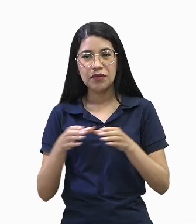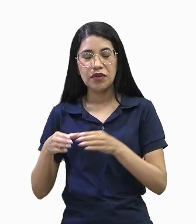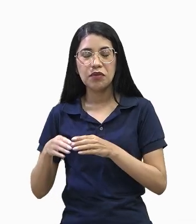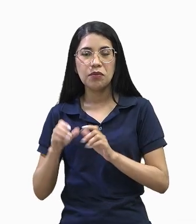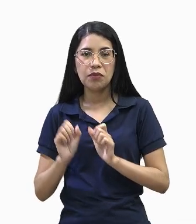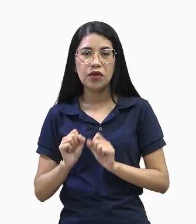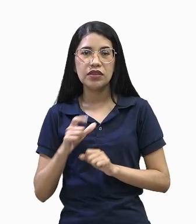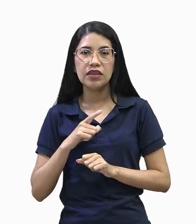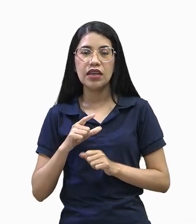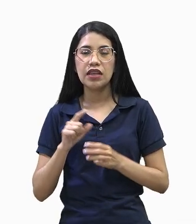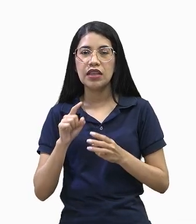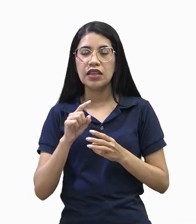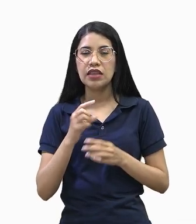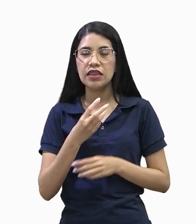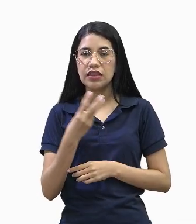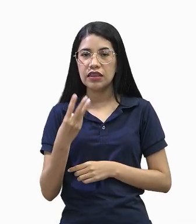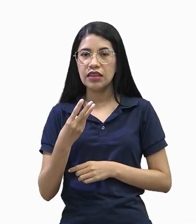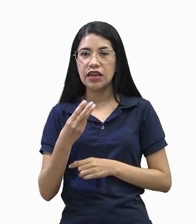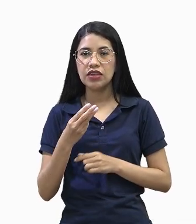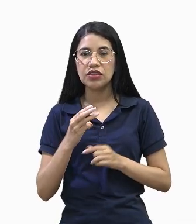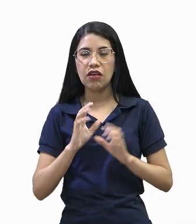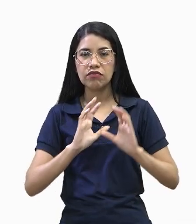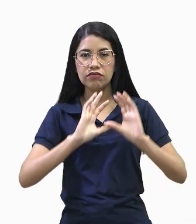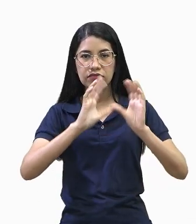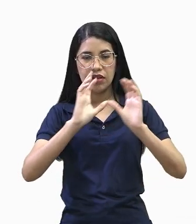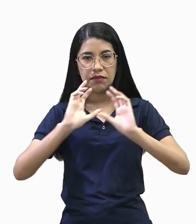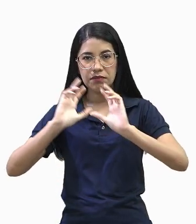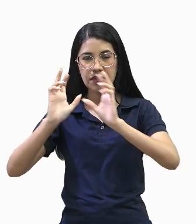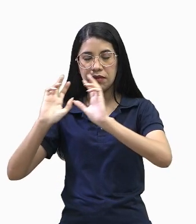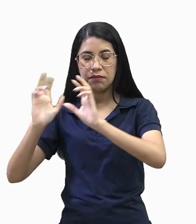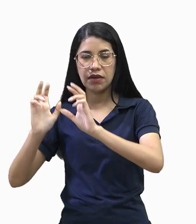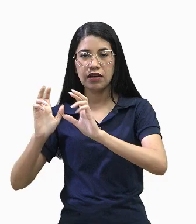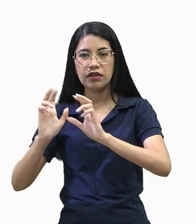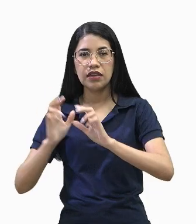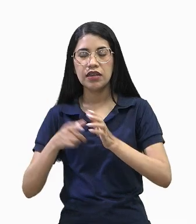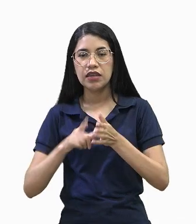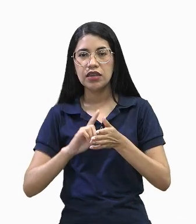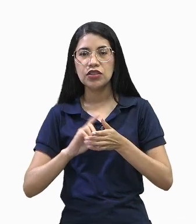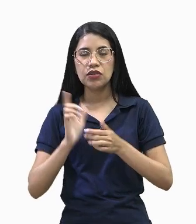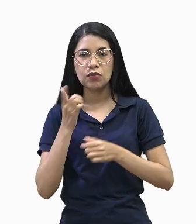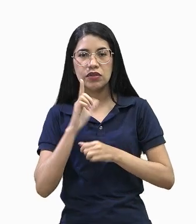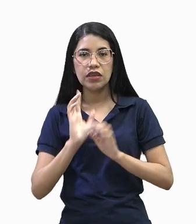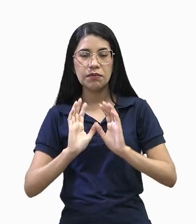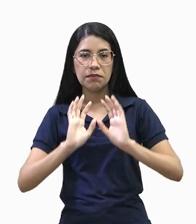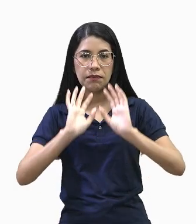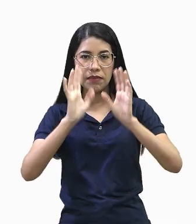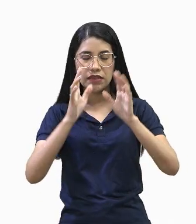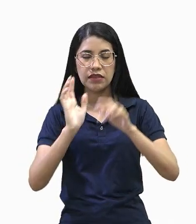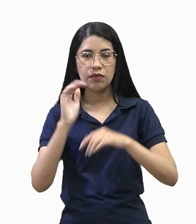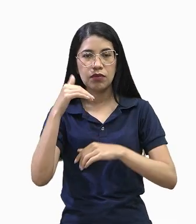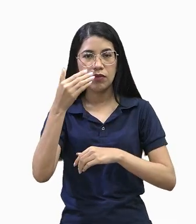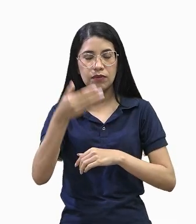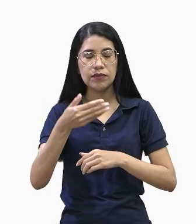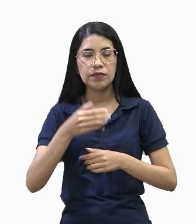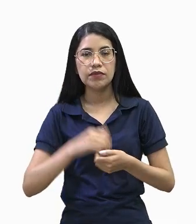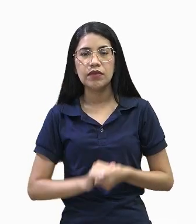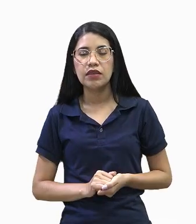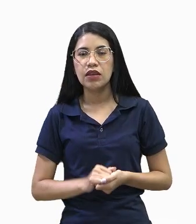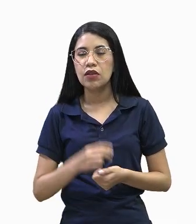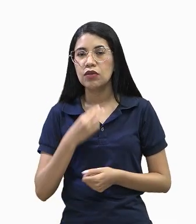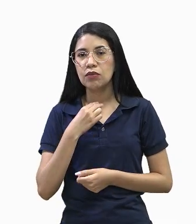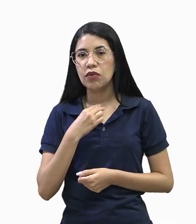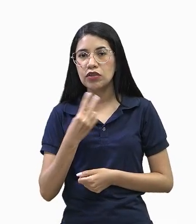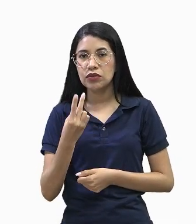no máximo 3 toques na bola antes de enviá-la para o outro lado. O mesmo jogador não pode dar